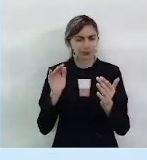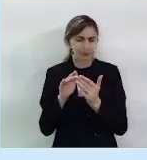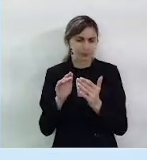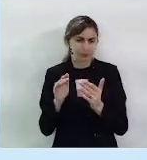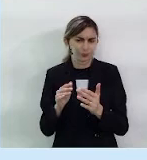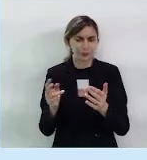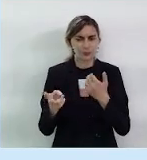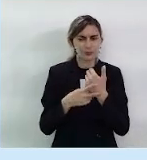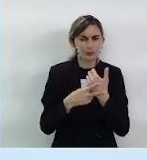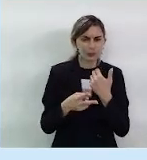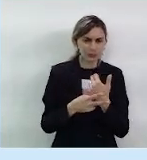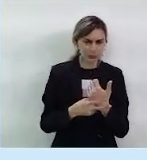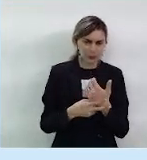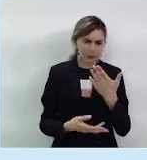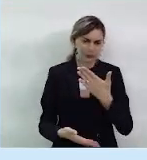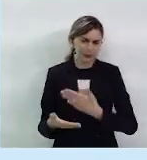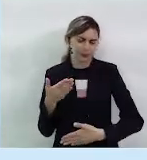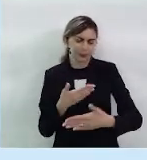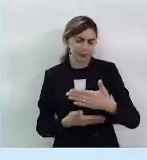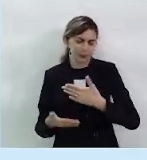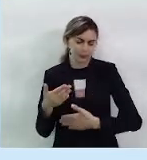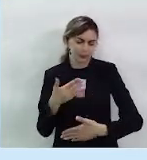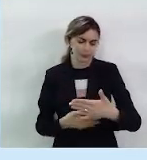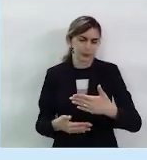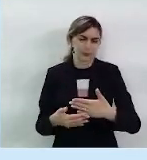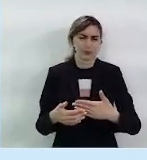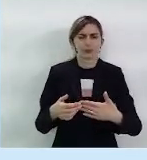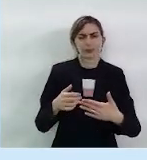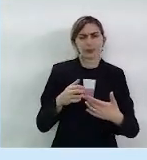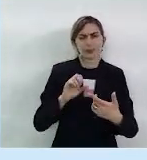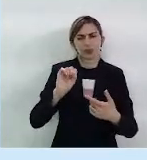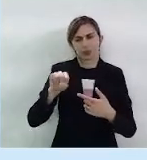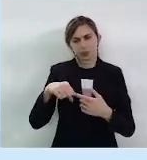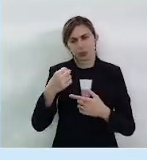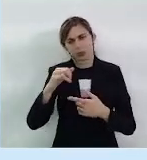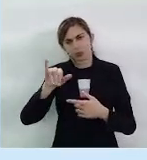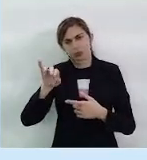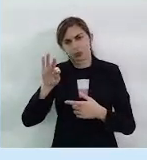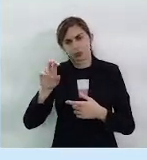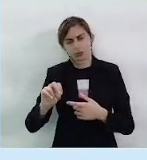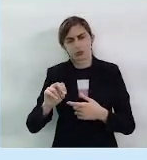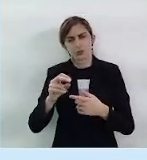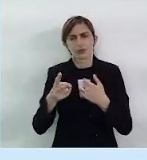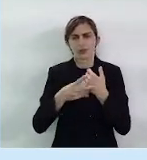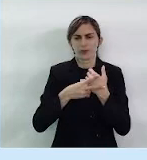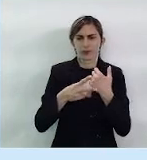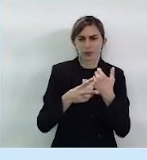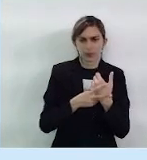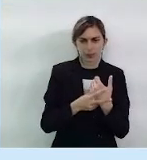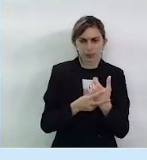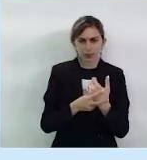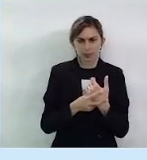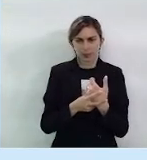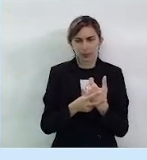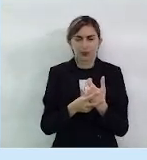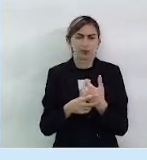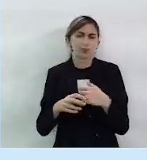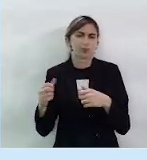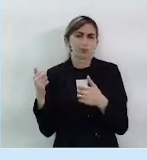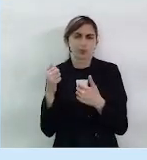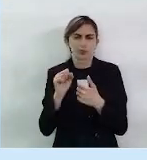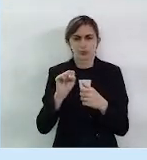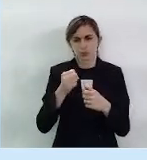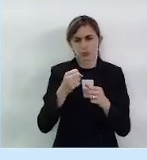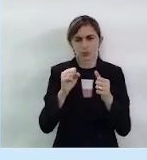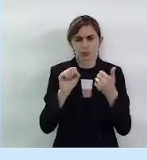concordância verbal, a relação vai ser de concordância entre o sujeito e o verbo, concordância nominal entre o substantivo